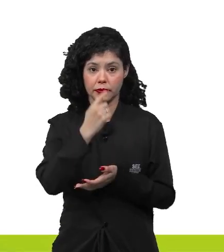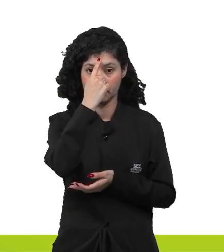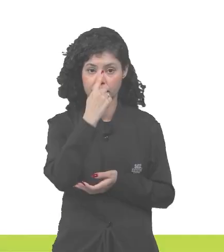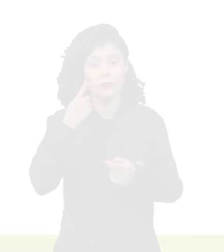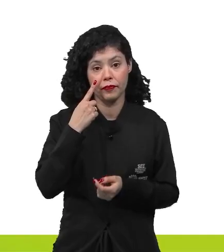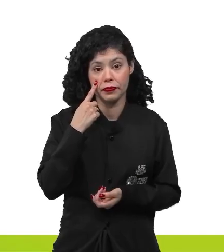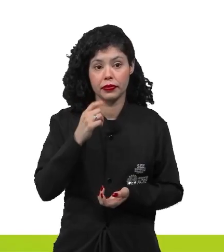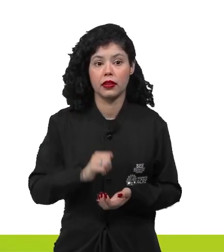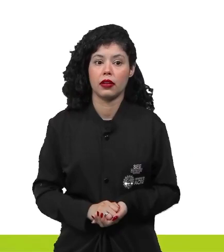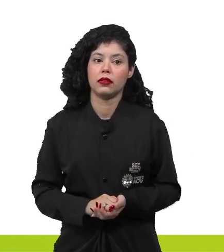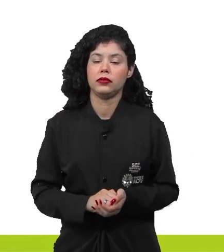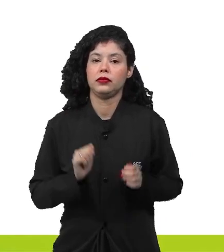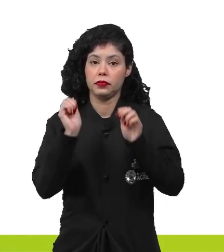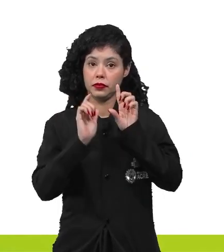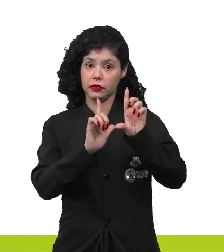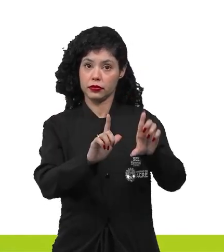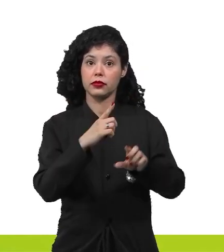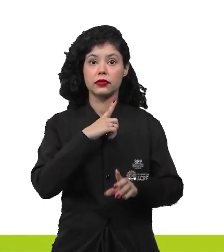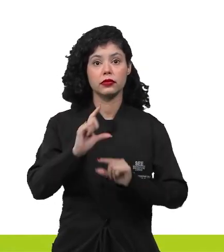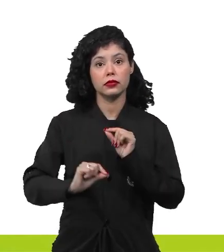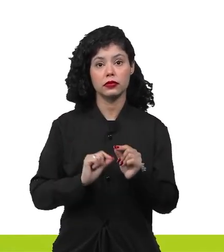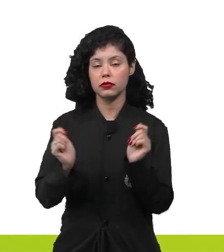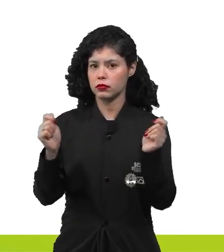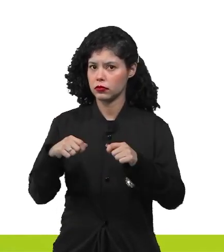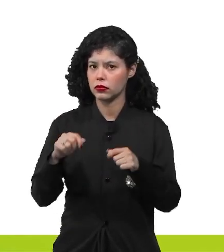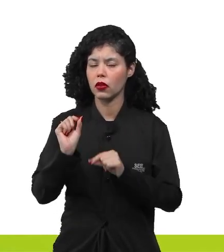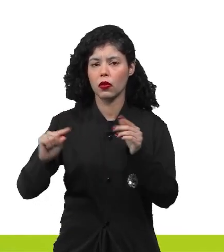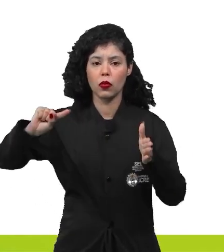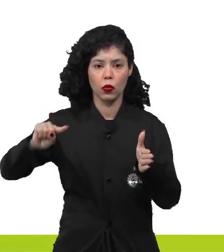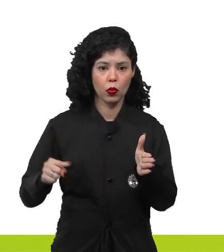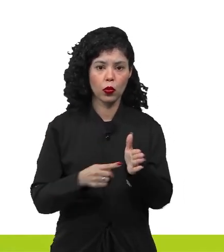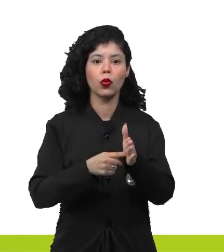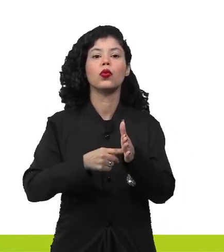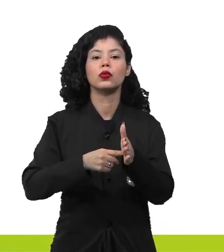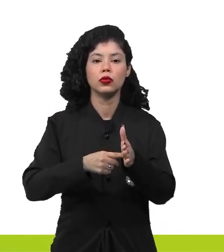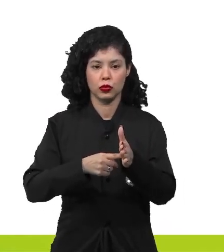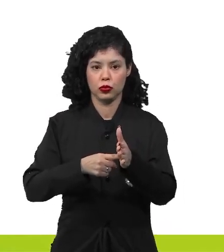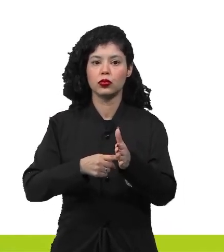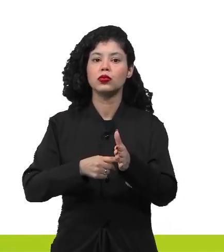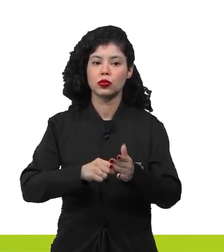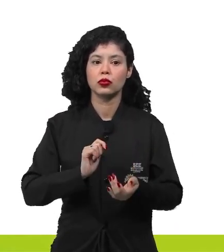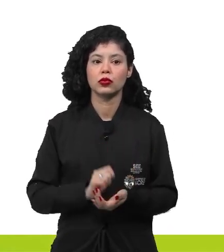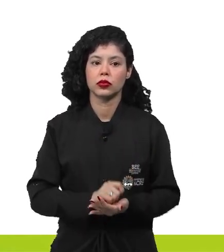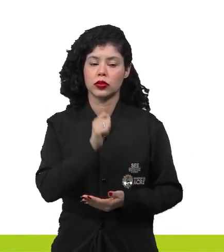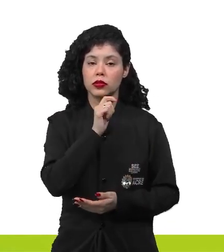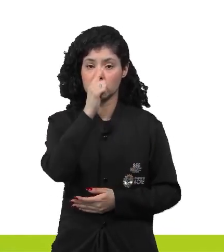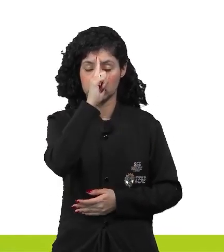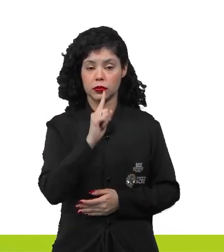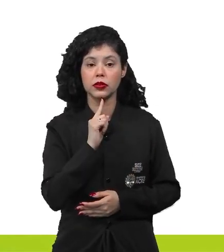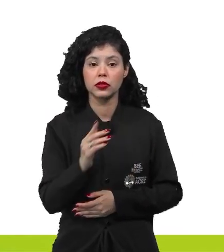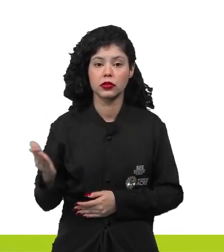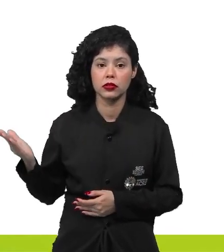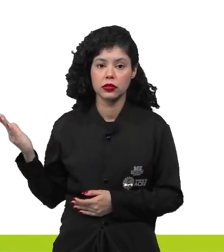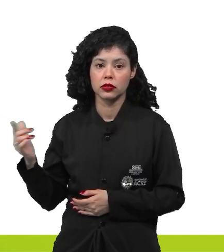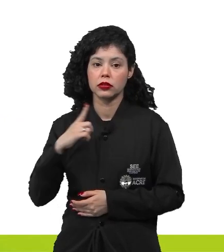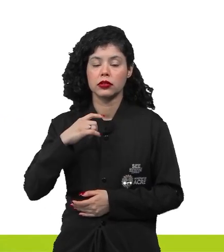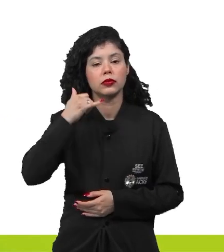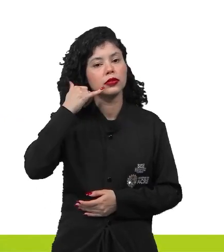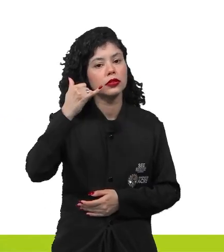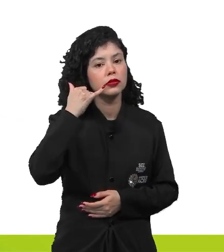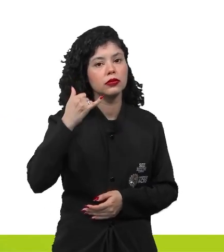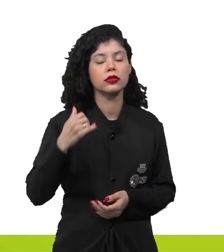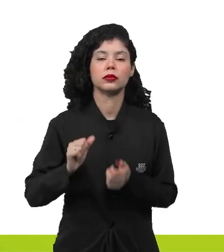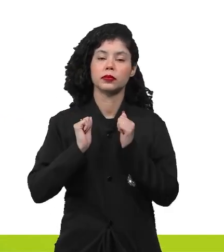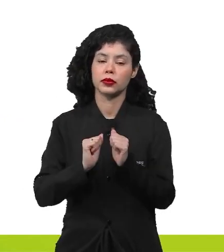imagem que os pôsteres de campanha, eles possuem um contato. Nesse caso aqui no canto da imagem, nós temos um telefone para